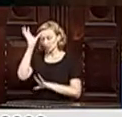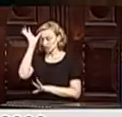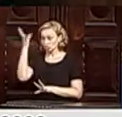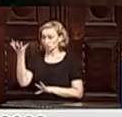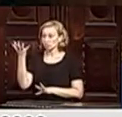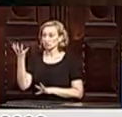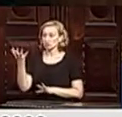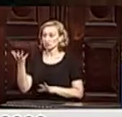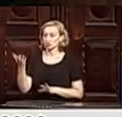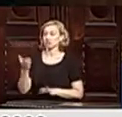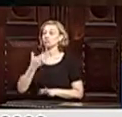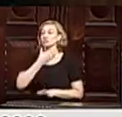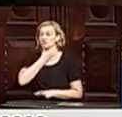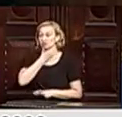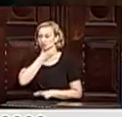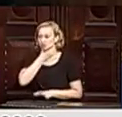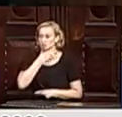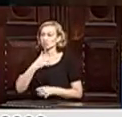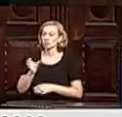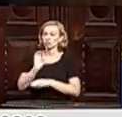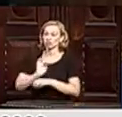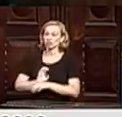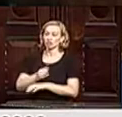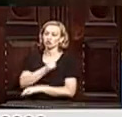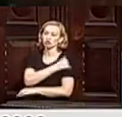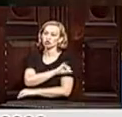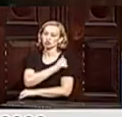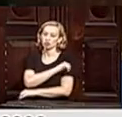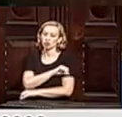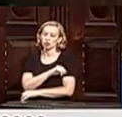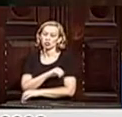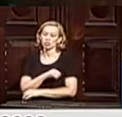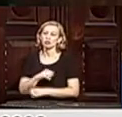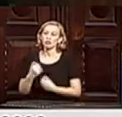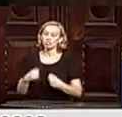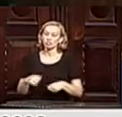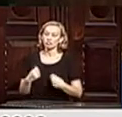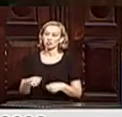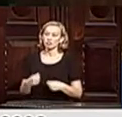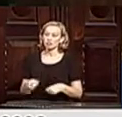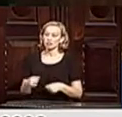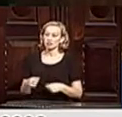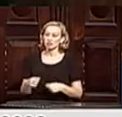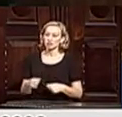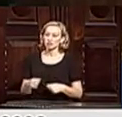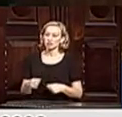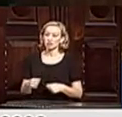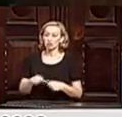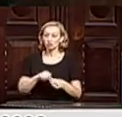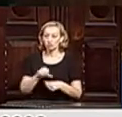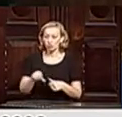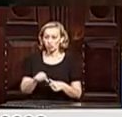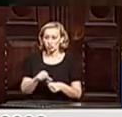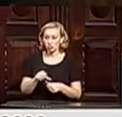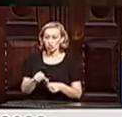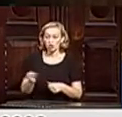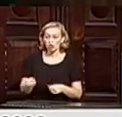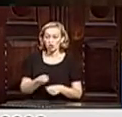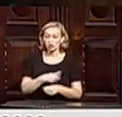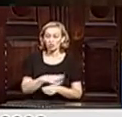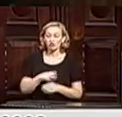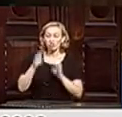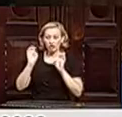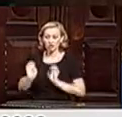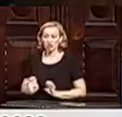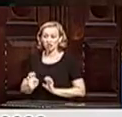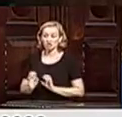crise, porque o estado do Rio de Janeiro não virará essa página sem uma profunda reforma ética e sem o auxílio da pesquisa e